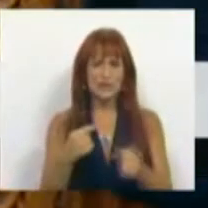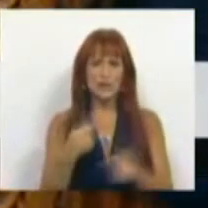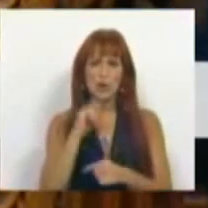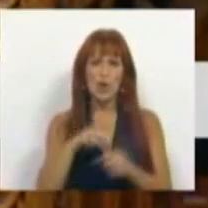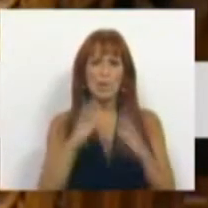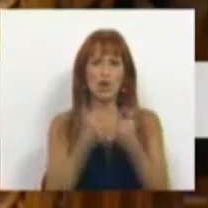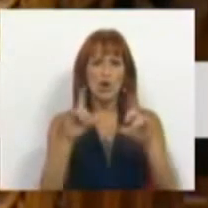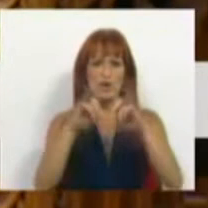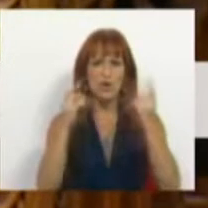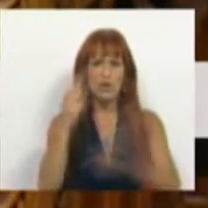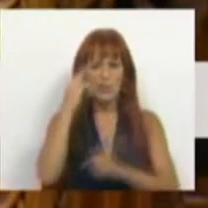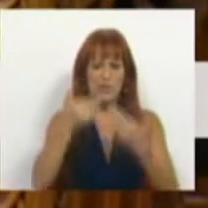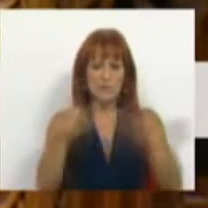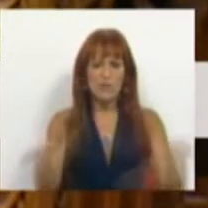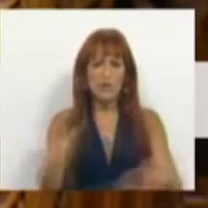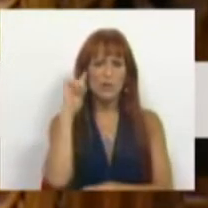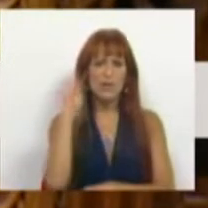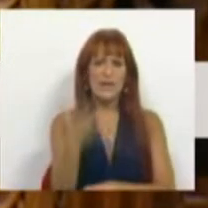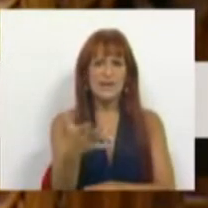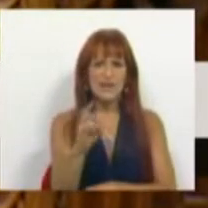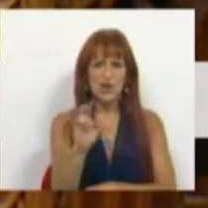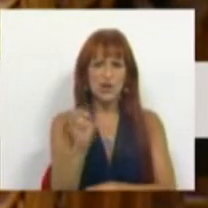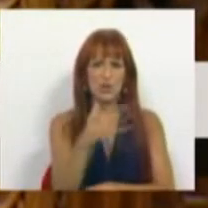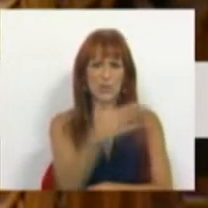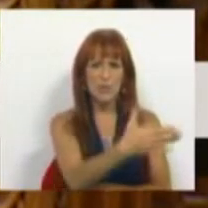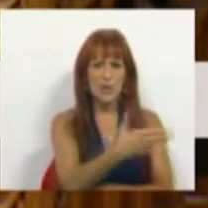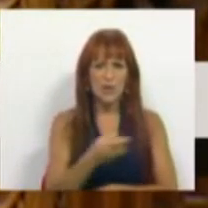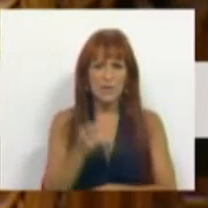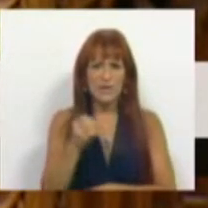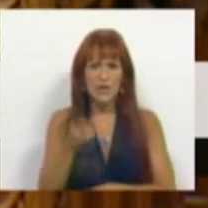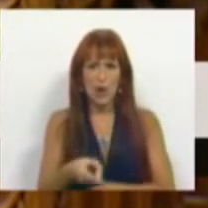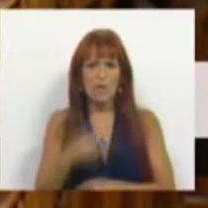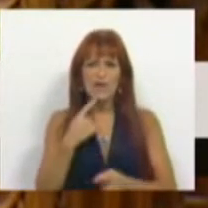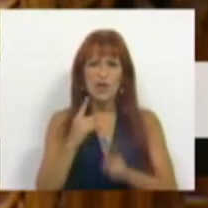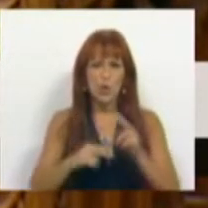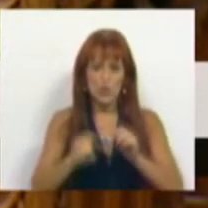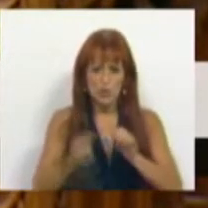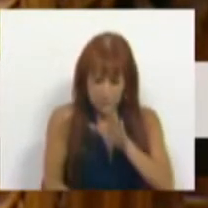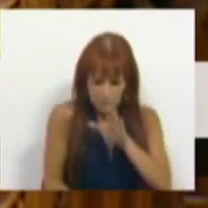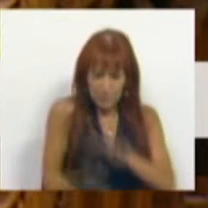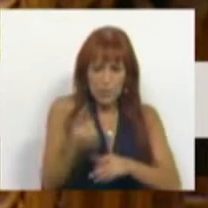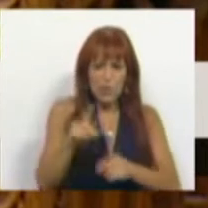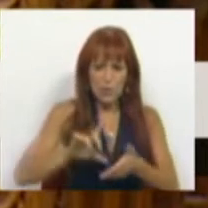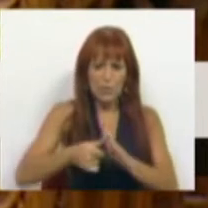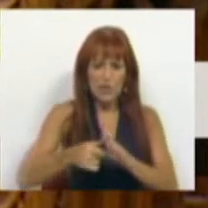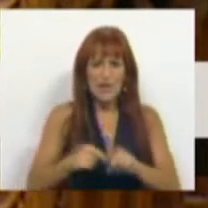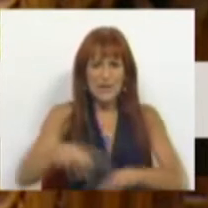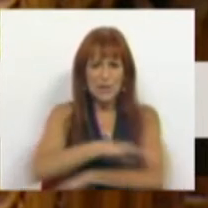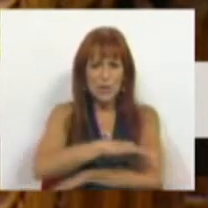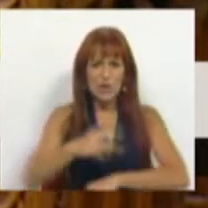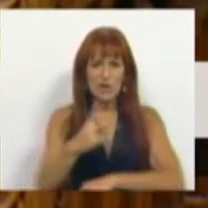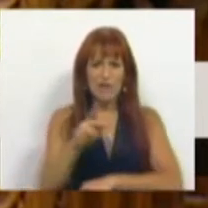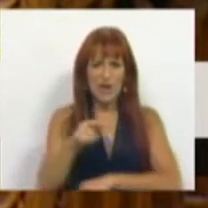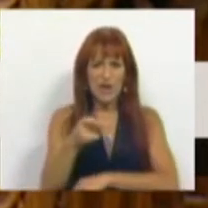Escola Secundária de Camões, foi inaugurado a 16 de outubro de 1909 e foi construído de raiz com base no projeto do arquiteto Ventura